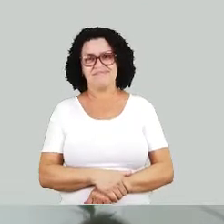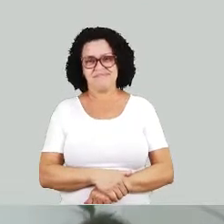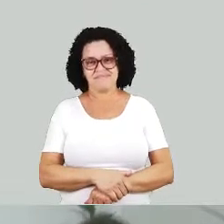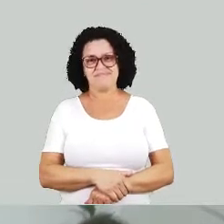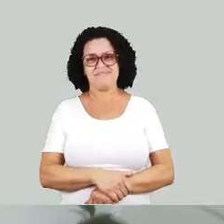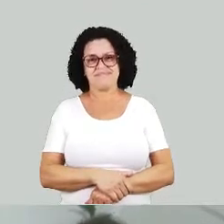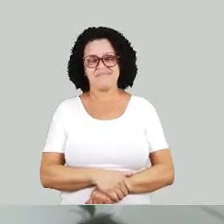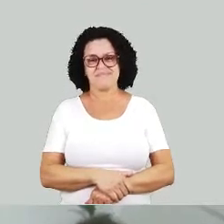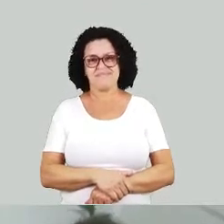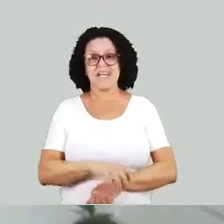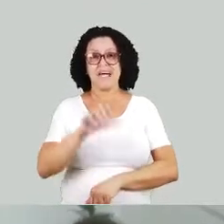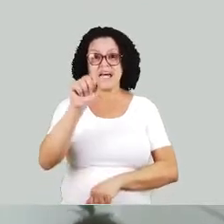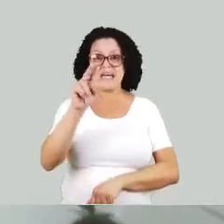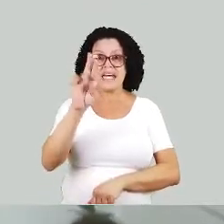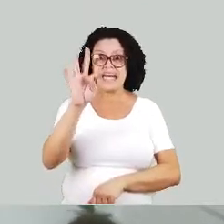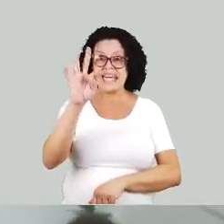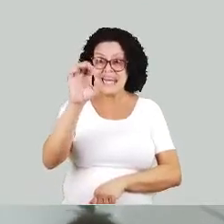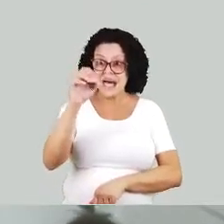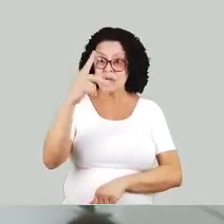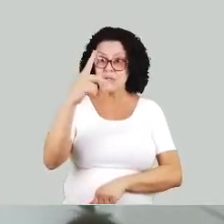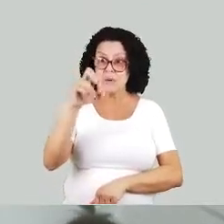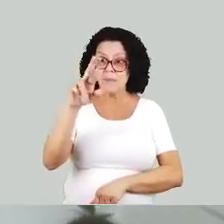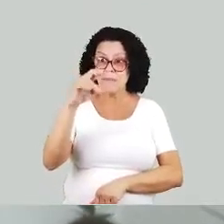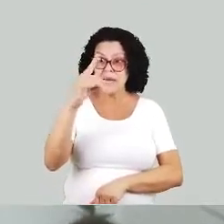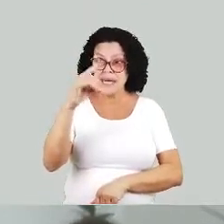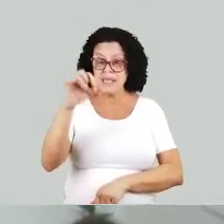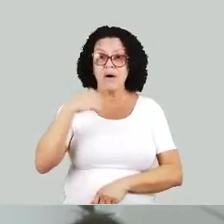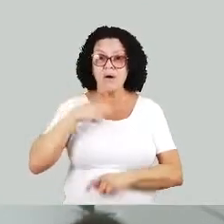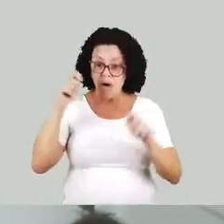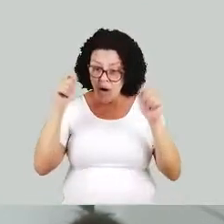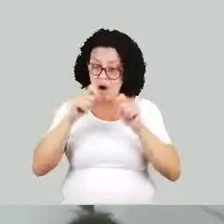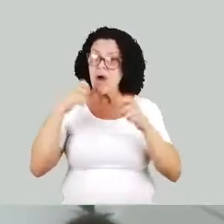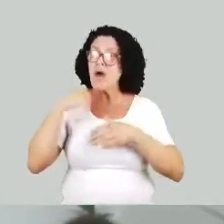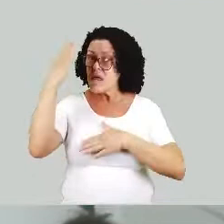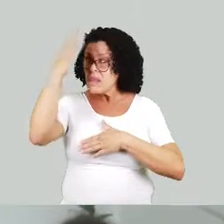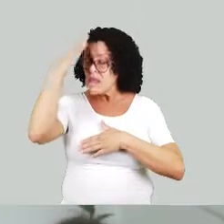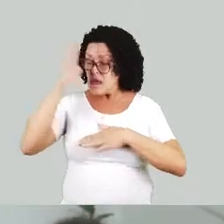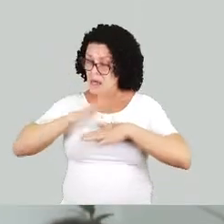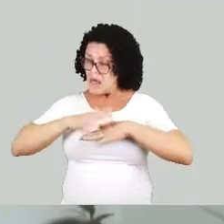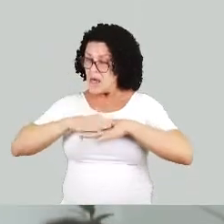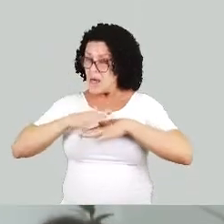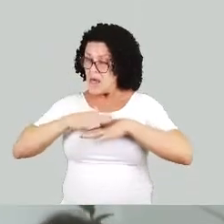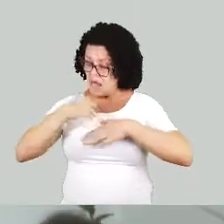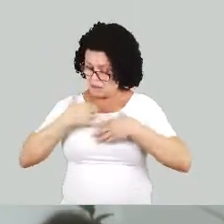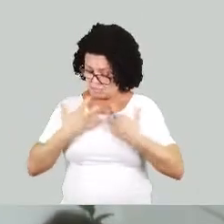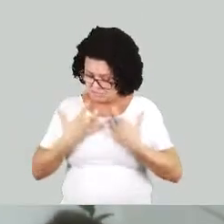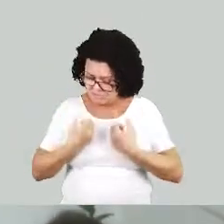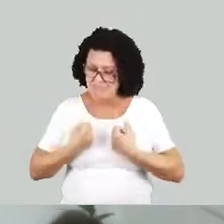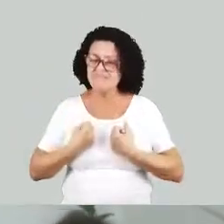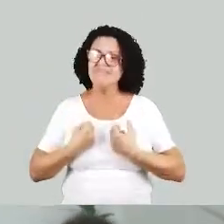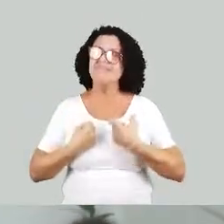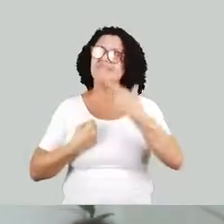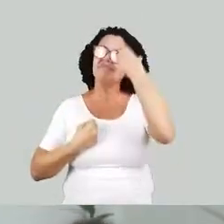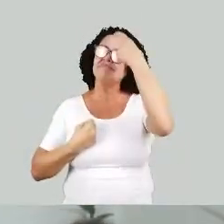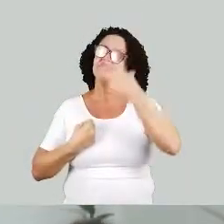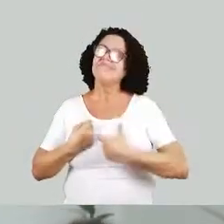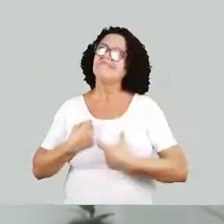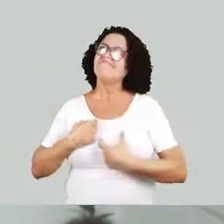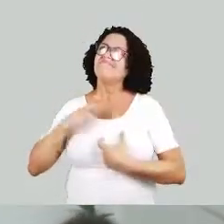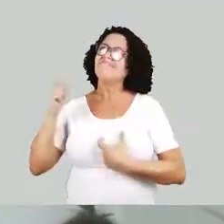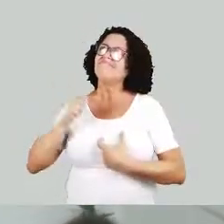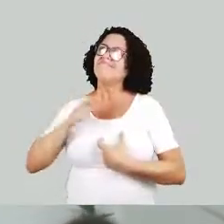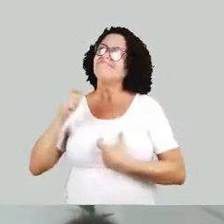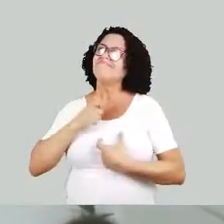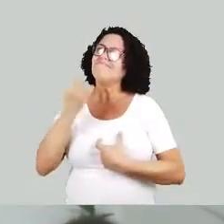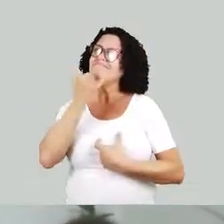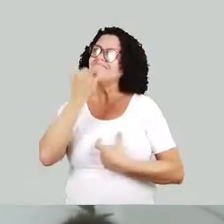E o auto-perdão, assim como eu sou capaz de me entender e de me aceitar, eu também serei capaz